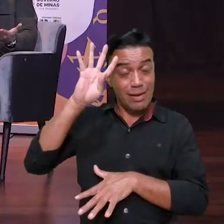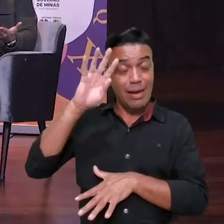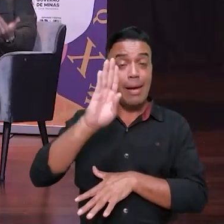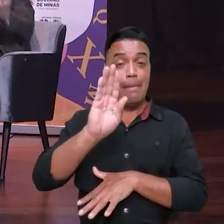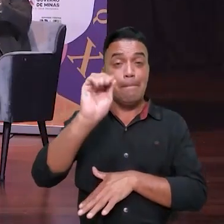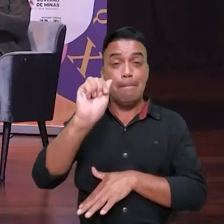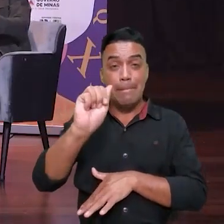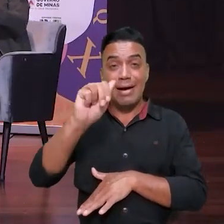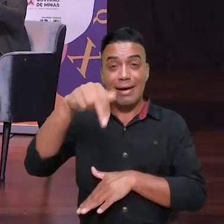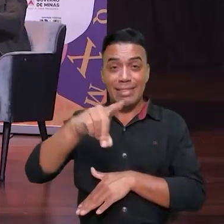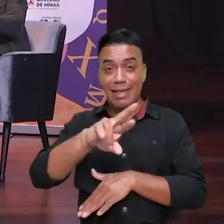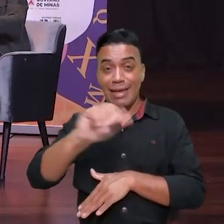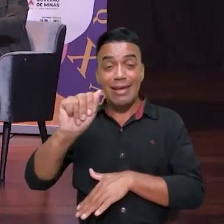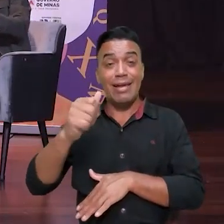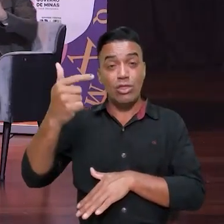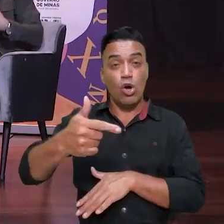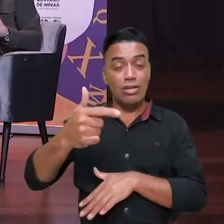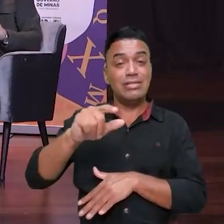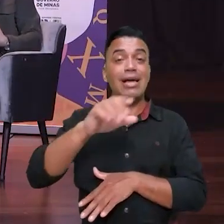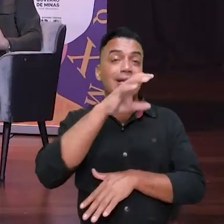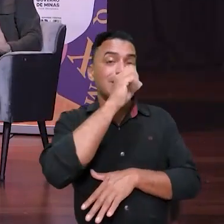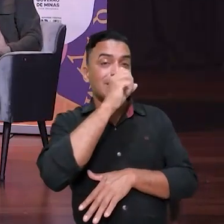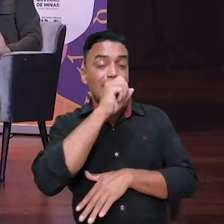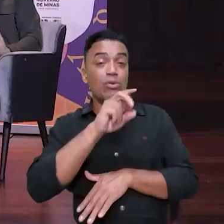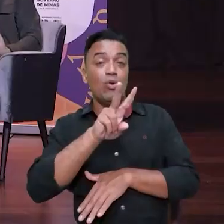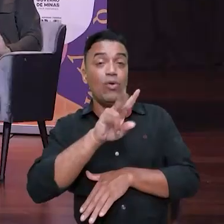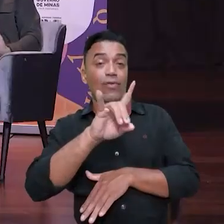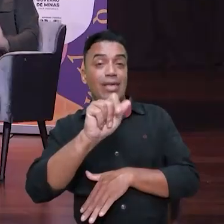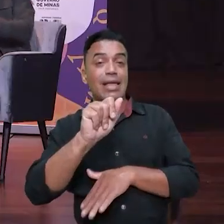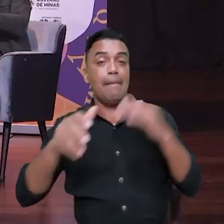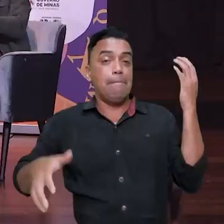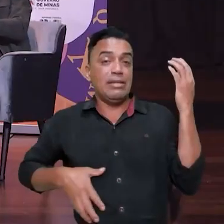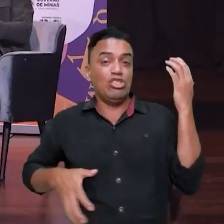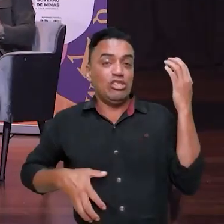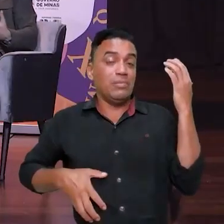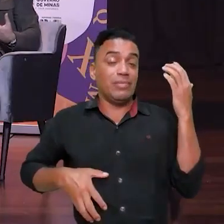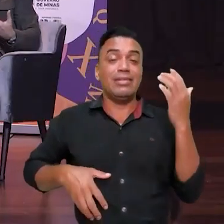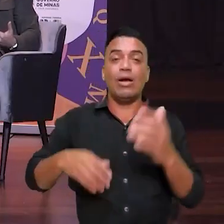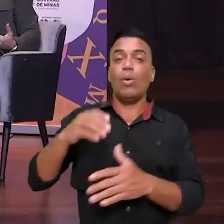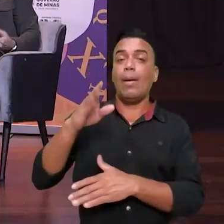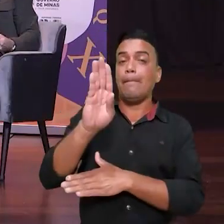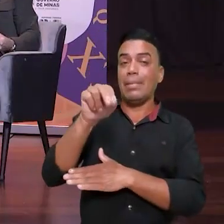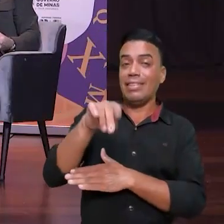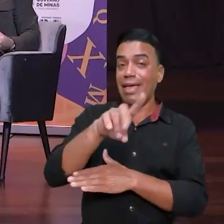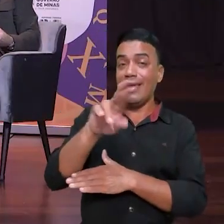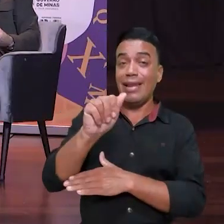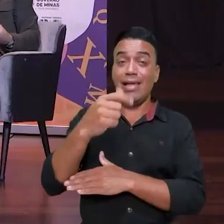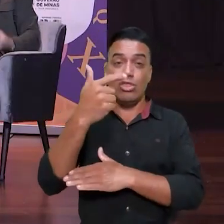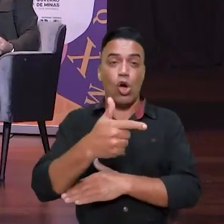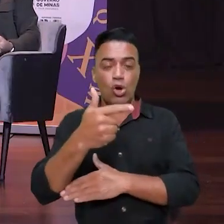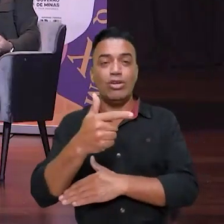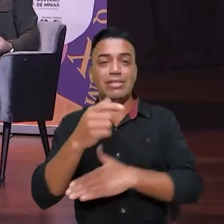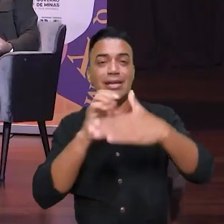Josiel Botelho, e sábado, Vida Bandida, onde eu assinava o meu nome. E aí, Bandeira 2, pela editora B, né,